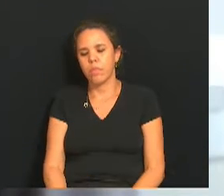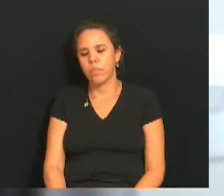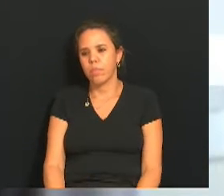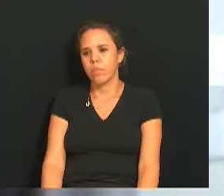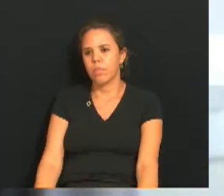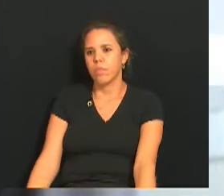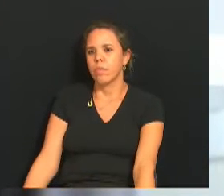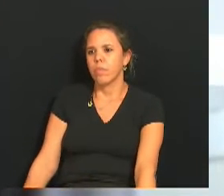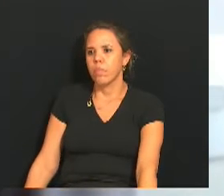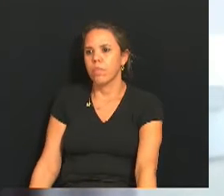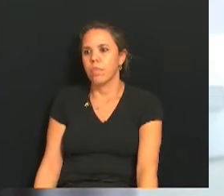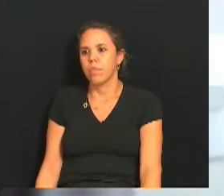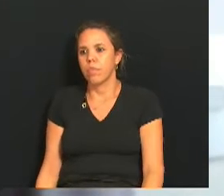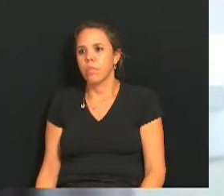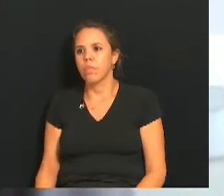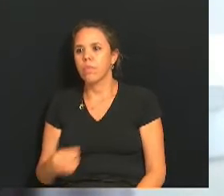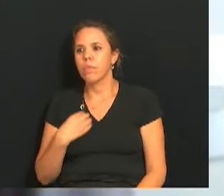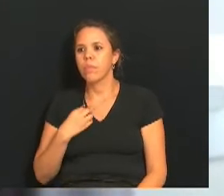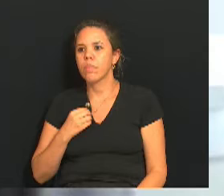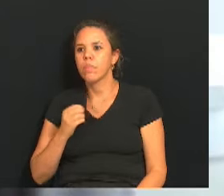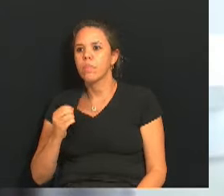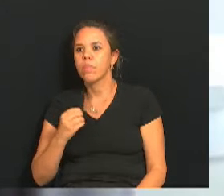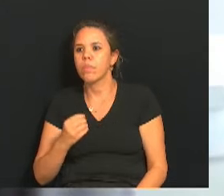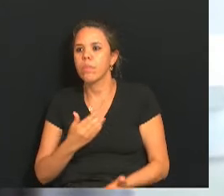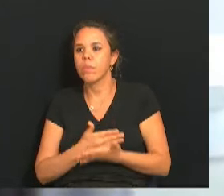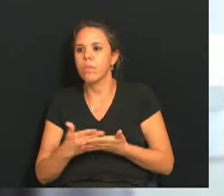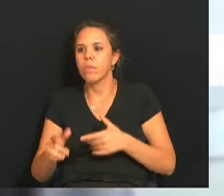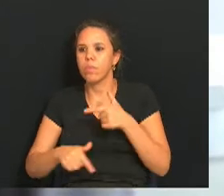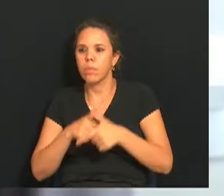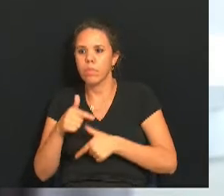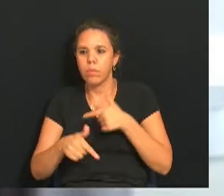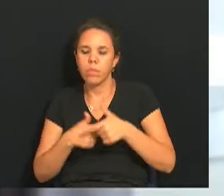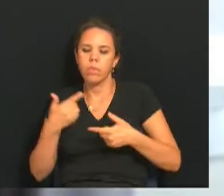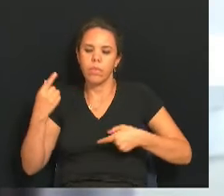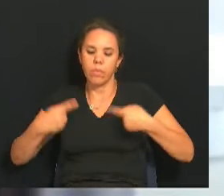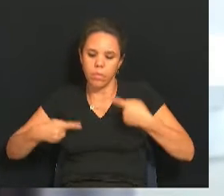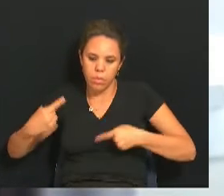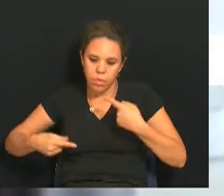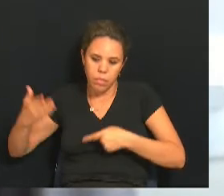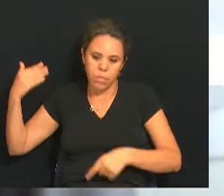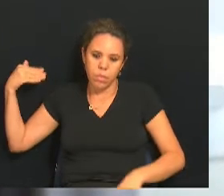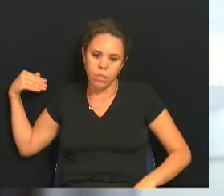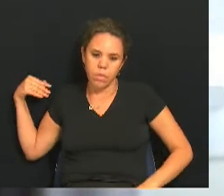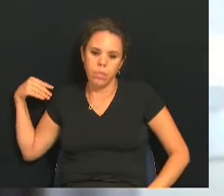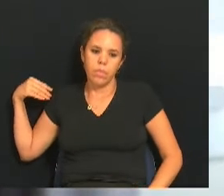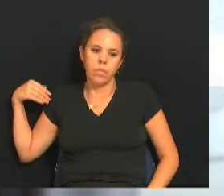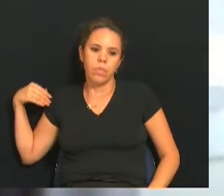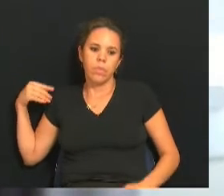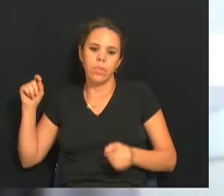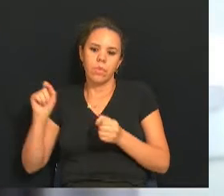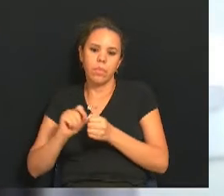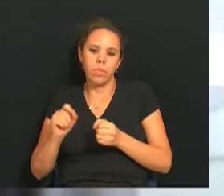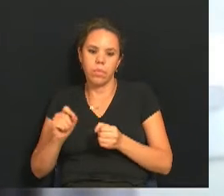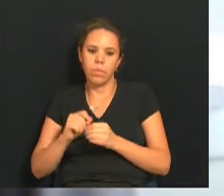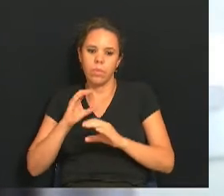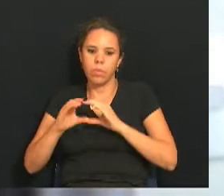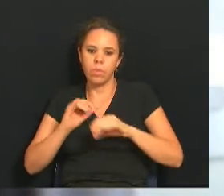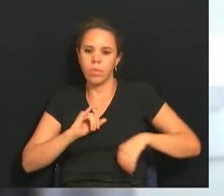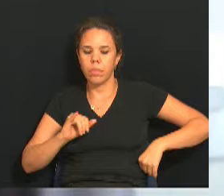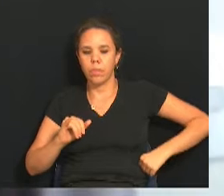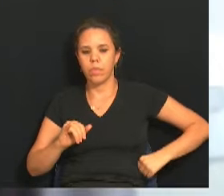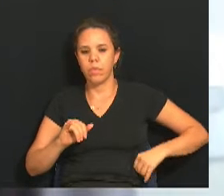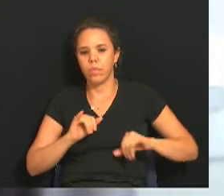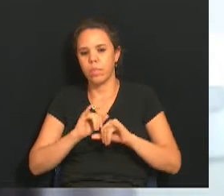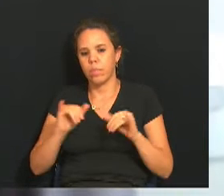Elaboramos, então, essa primeira minuta e iniciamos um processo de debate naquela ocasião. Foi feito um comunicado,